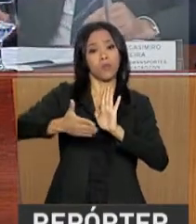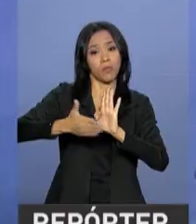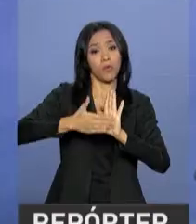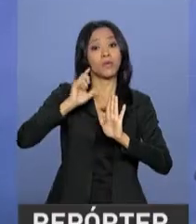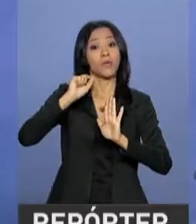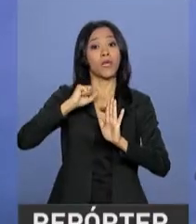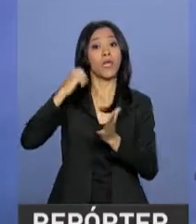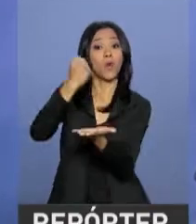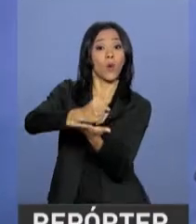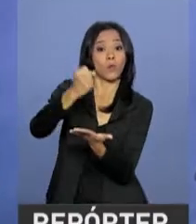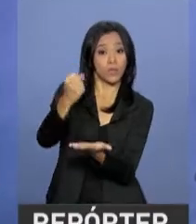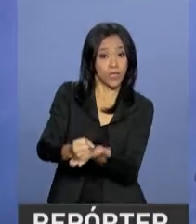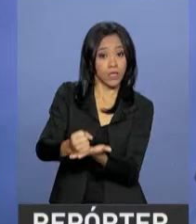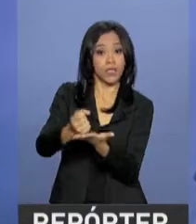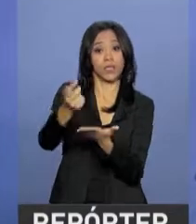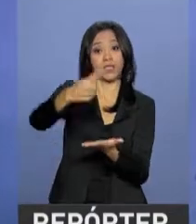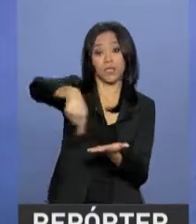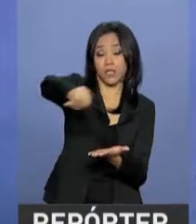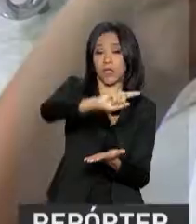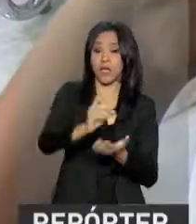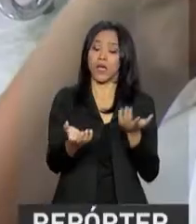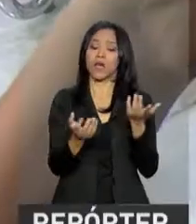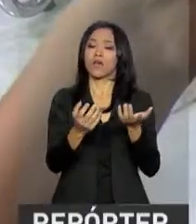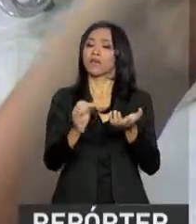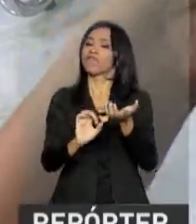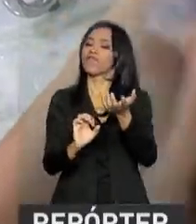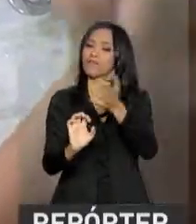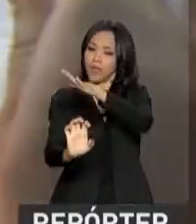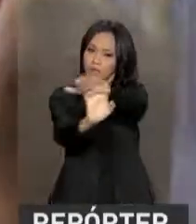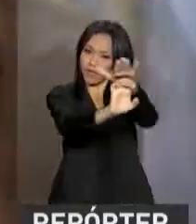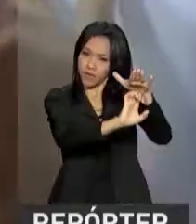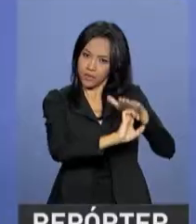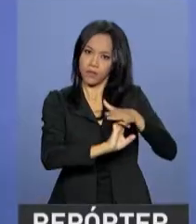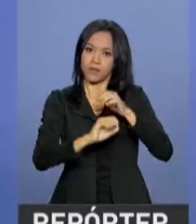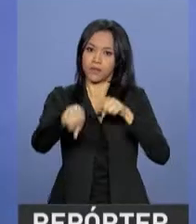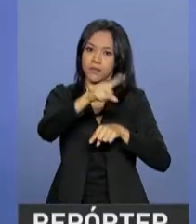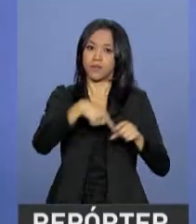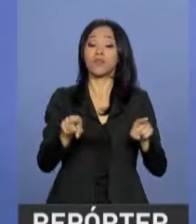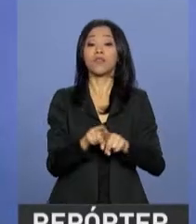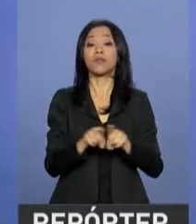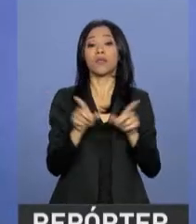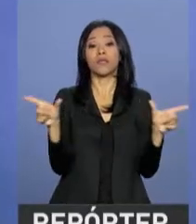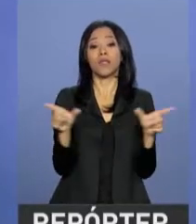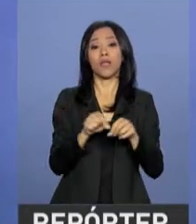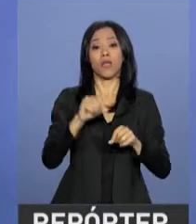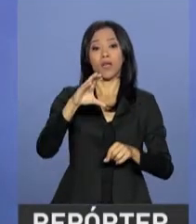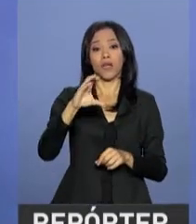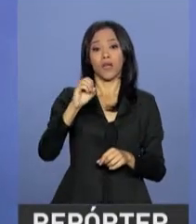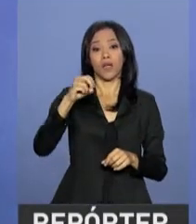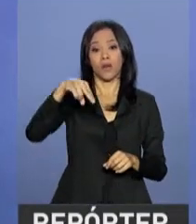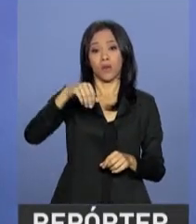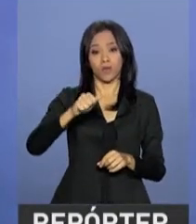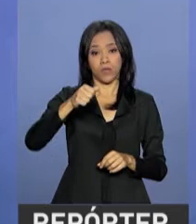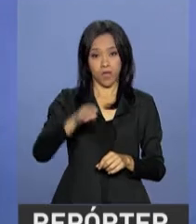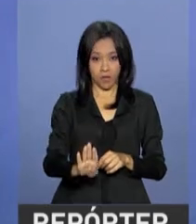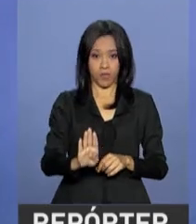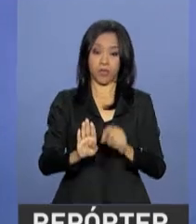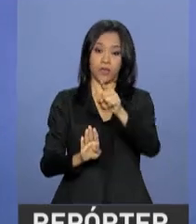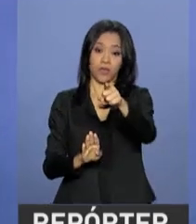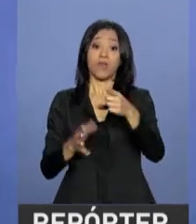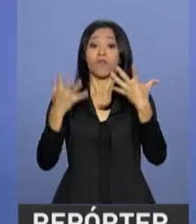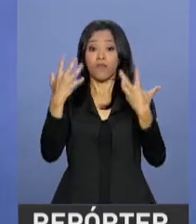a contratação de transportadores autônomos da Petrobras e da Conab. Vamos editar uma medida provisória em